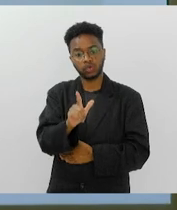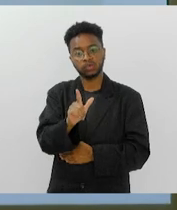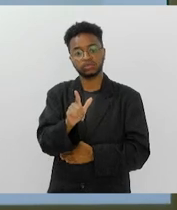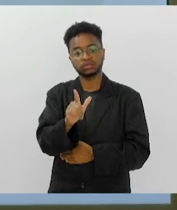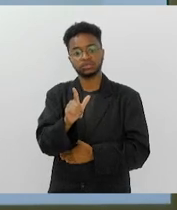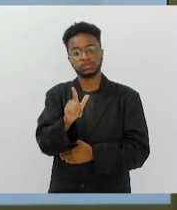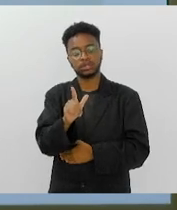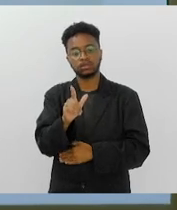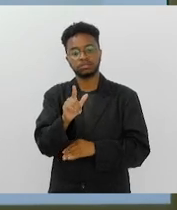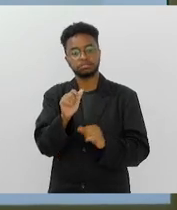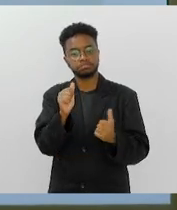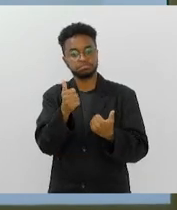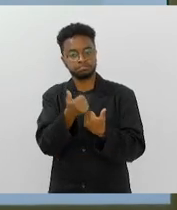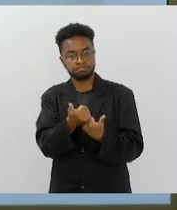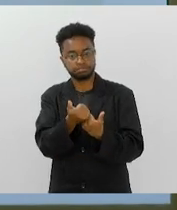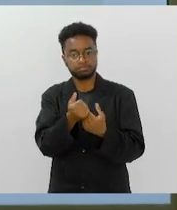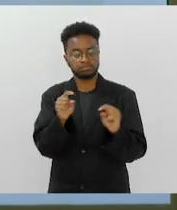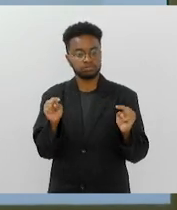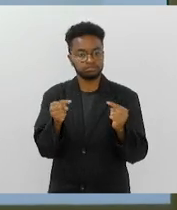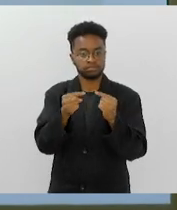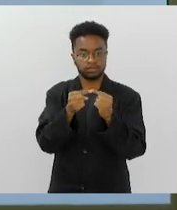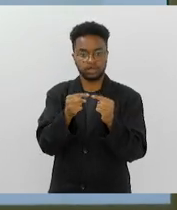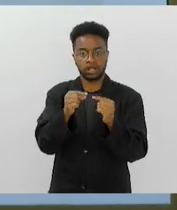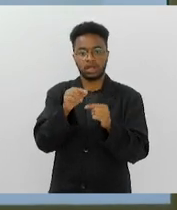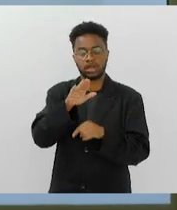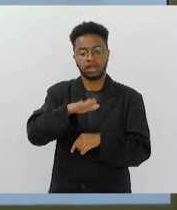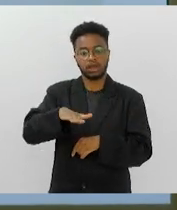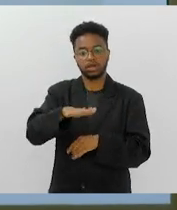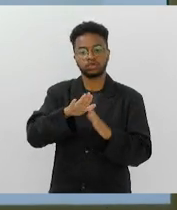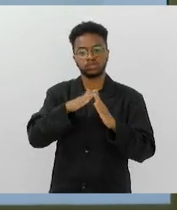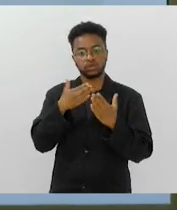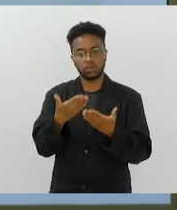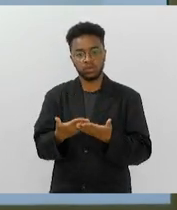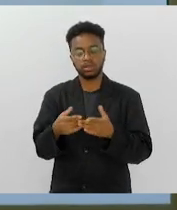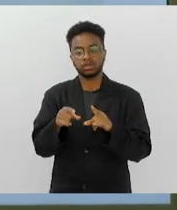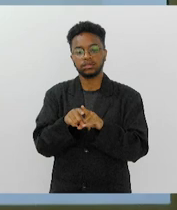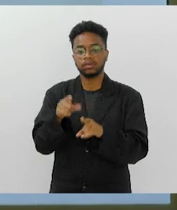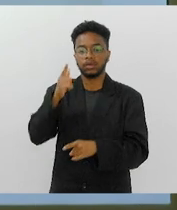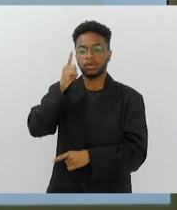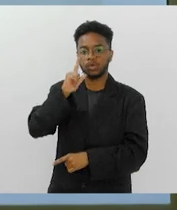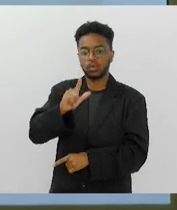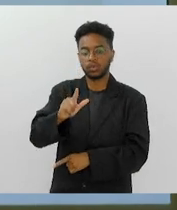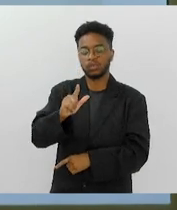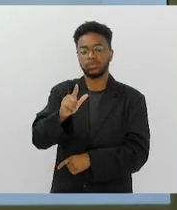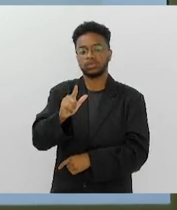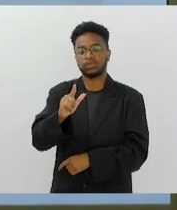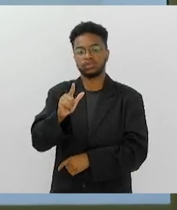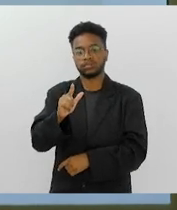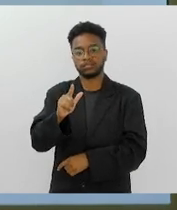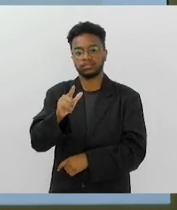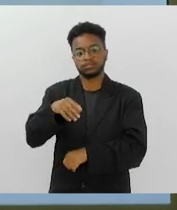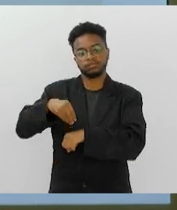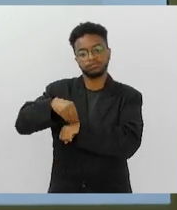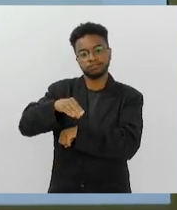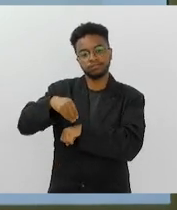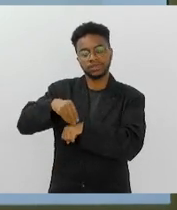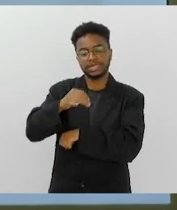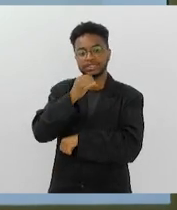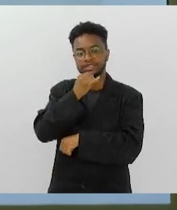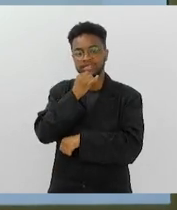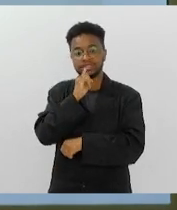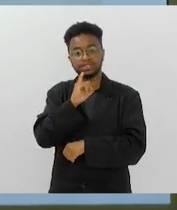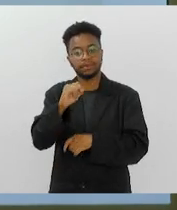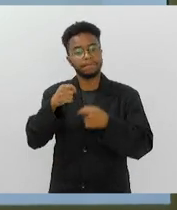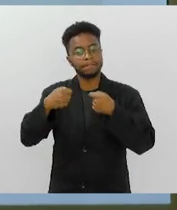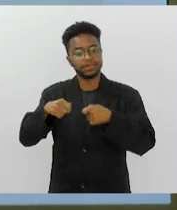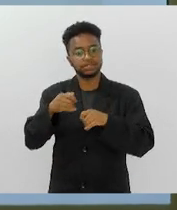tratativas, dando o suporte necessário para a gestão escolar, conseguem estar dando um encaminhamento em caso de, por exemplo, precisar ir até